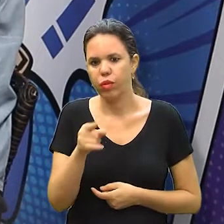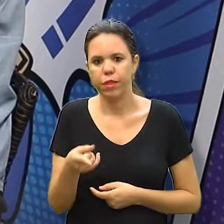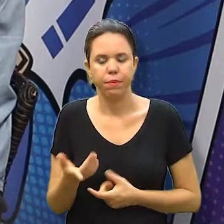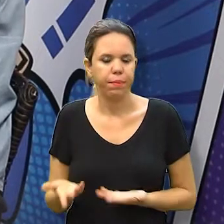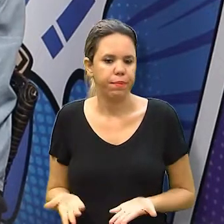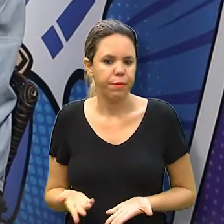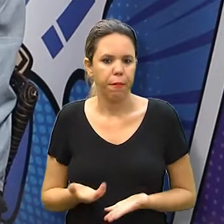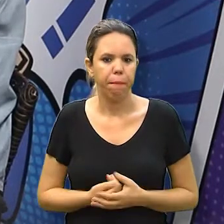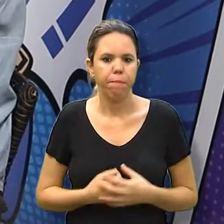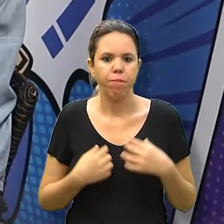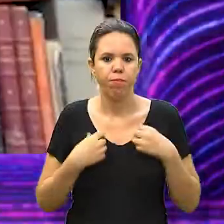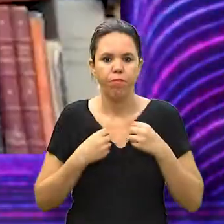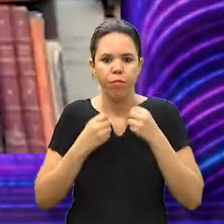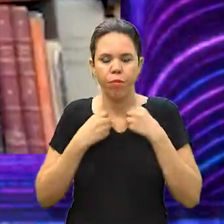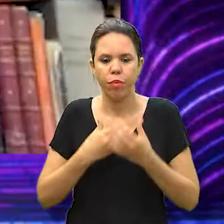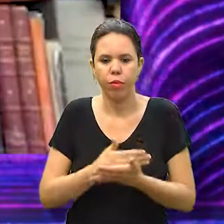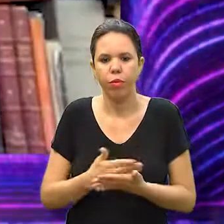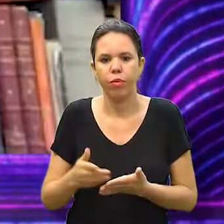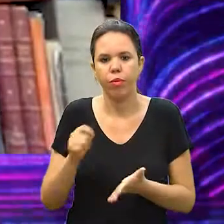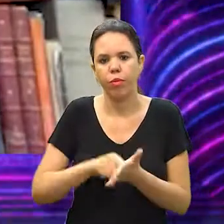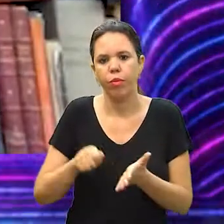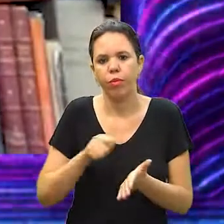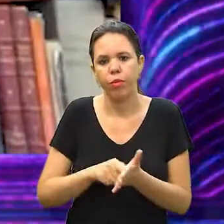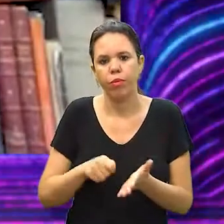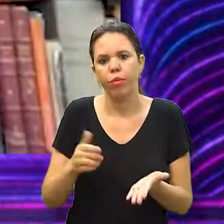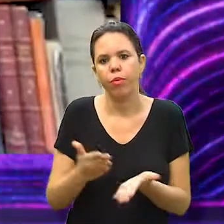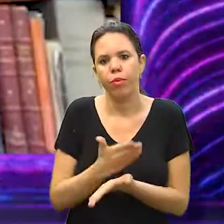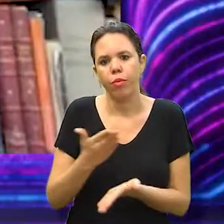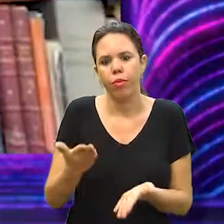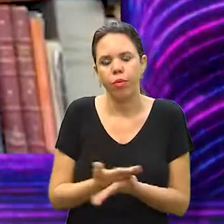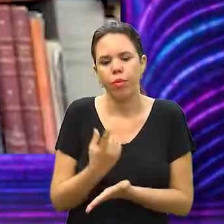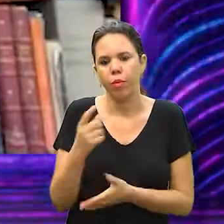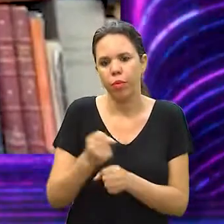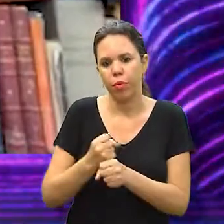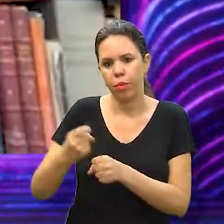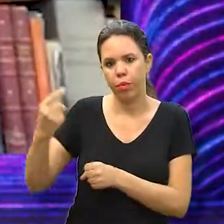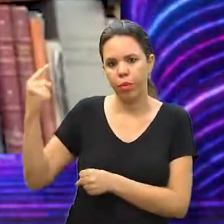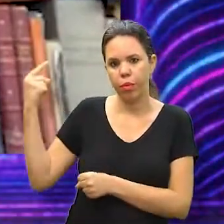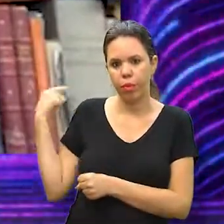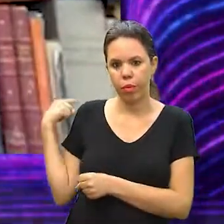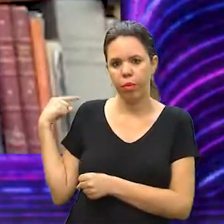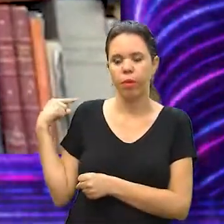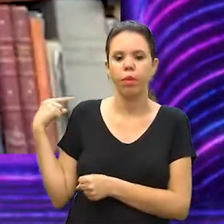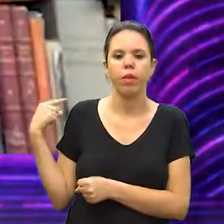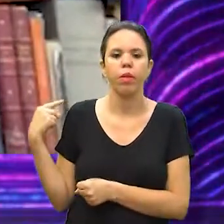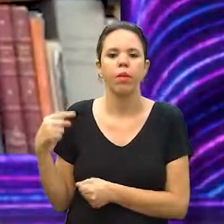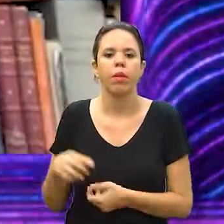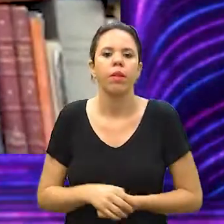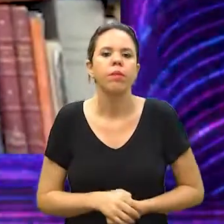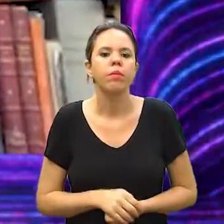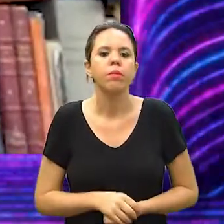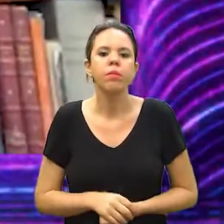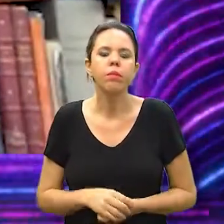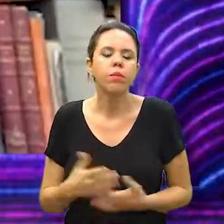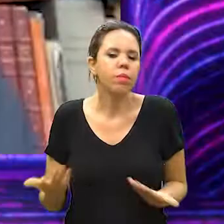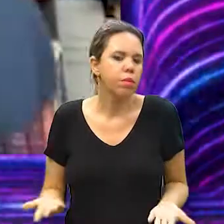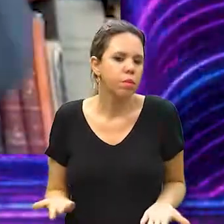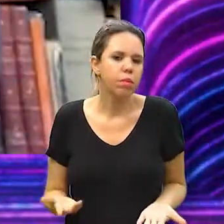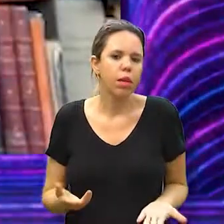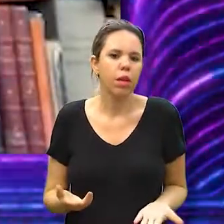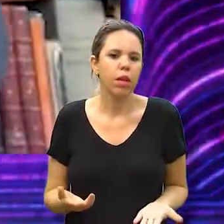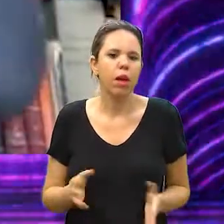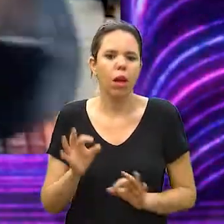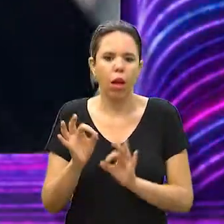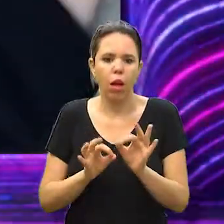contar, eu comecei a escrever esse livro há 10 anos atrás. Então, assim, não é que foi